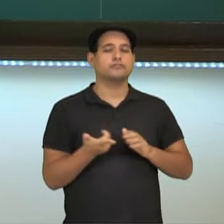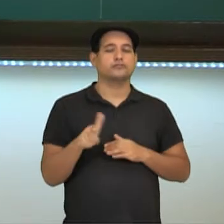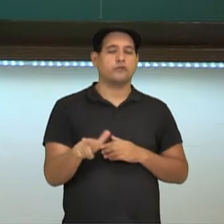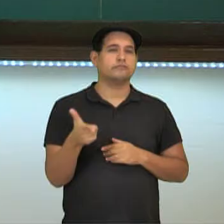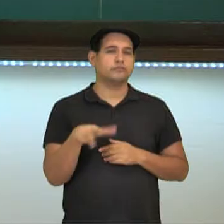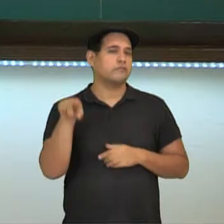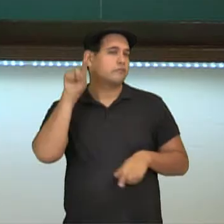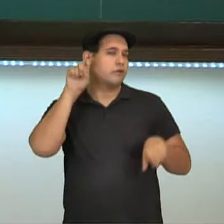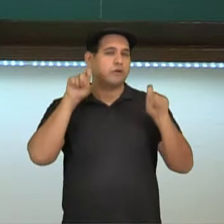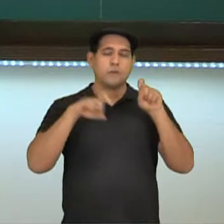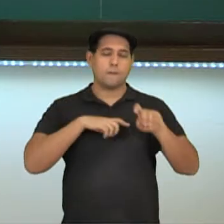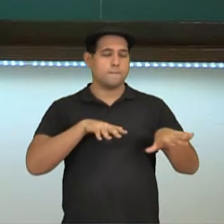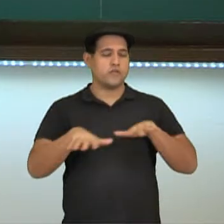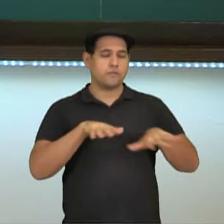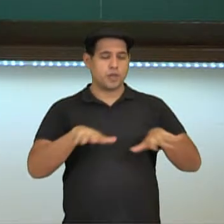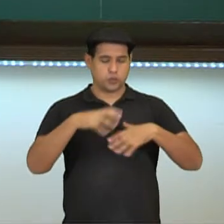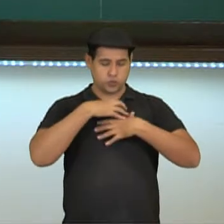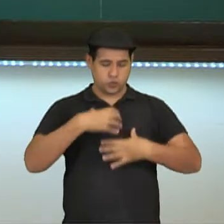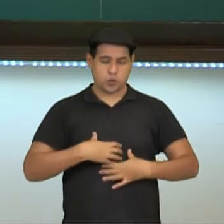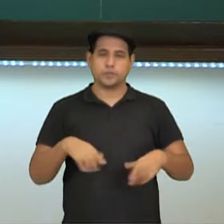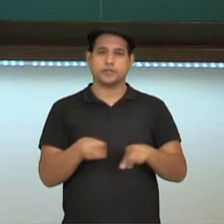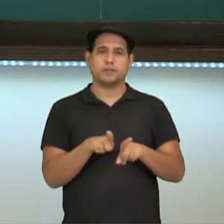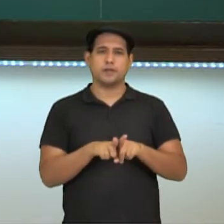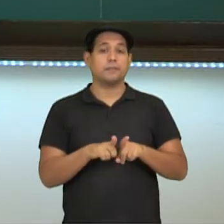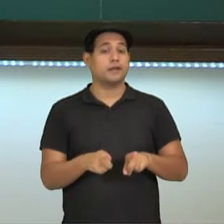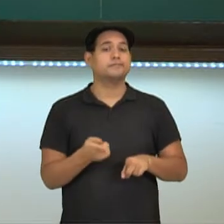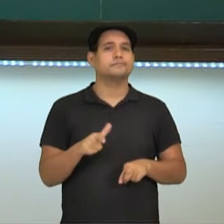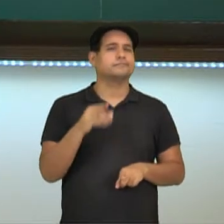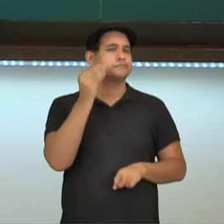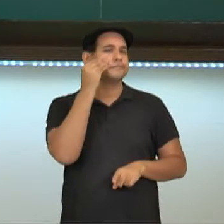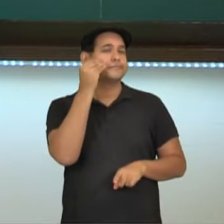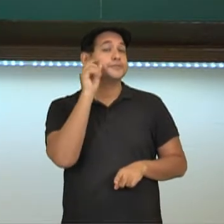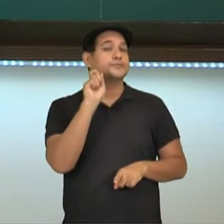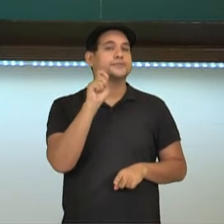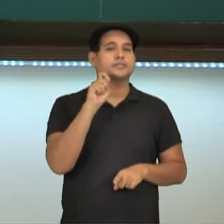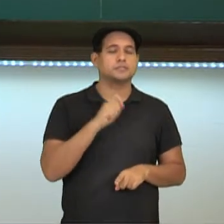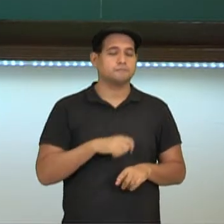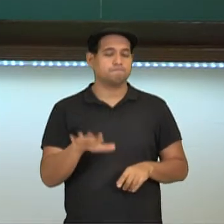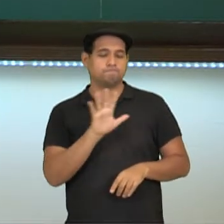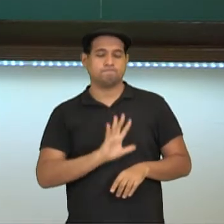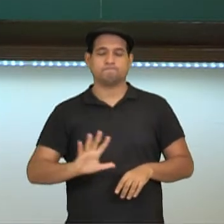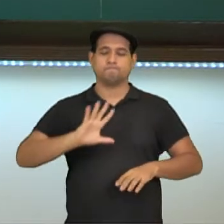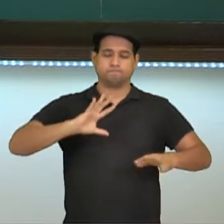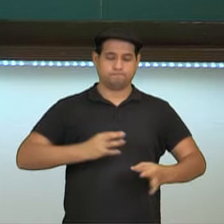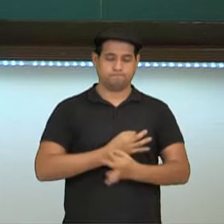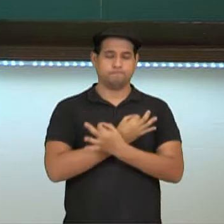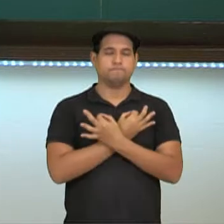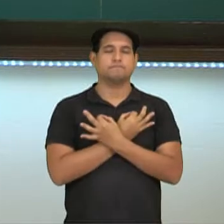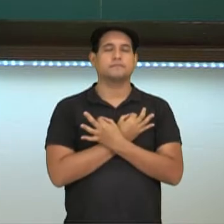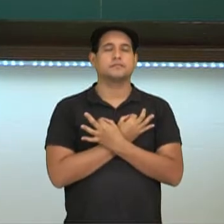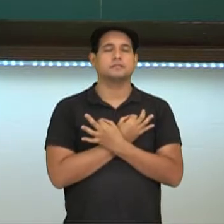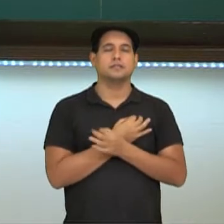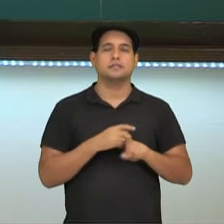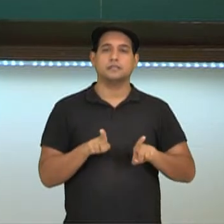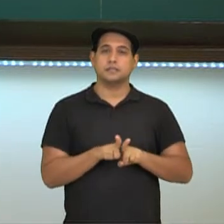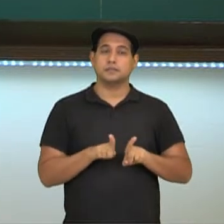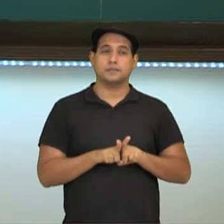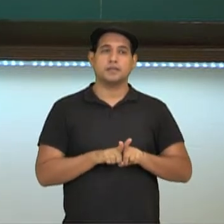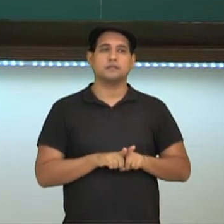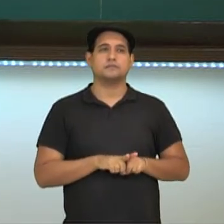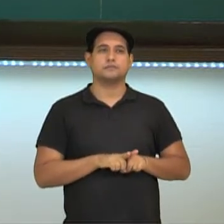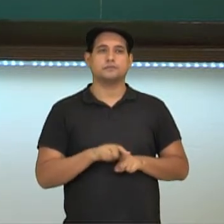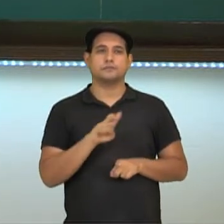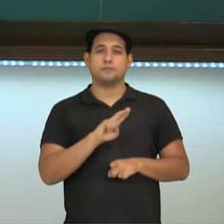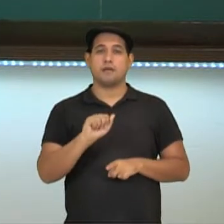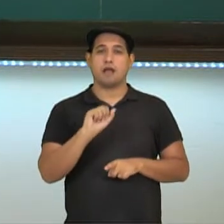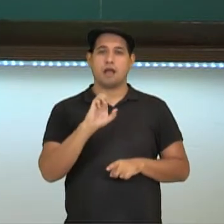de sons e de movimentos corporais para também tentar entrar nesse estado de meditação. E o Assen, que foca